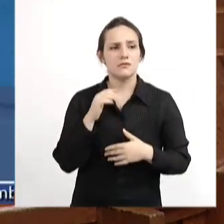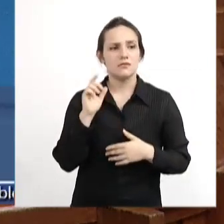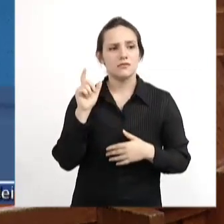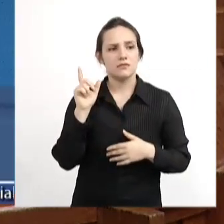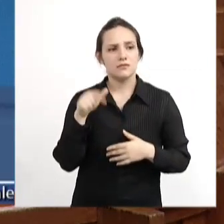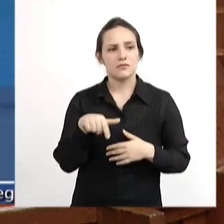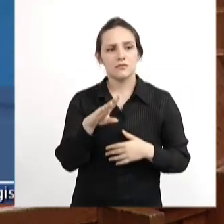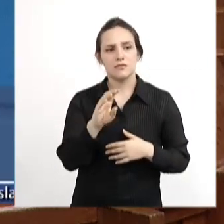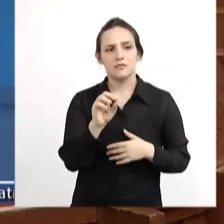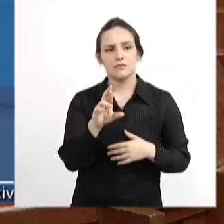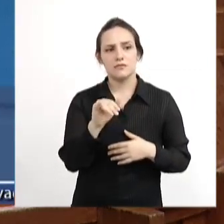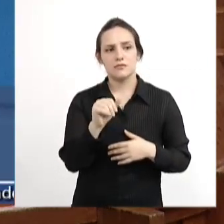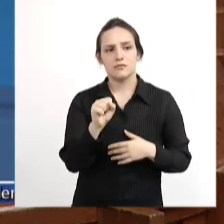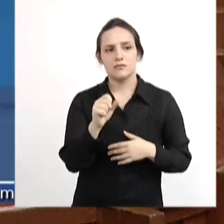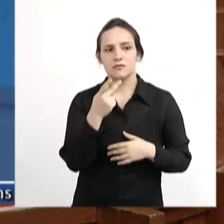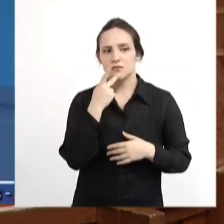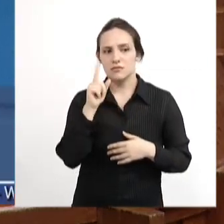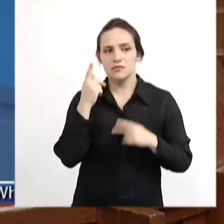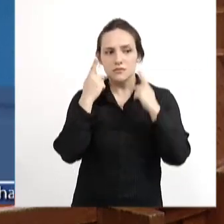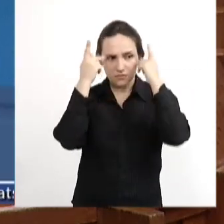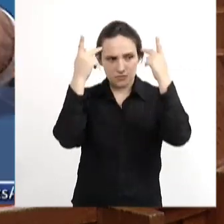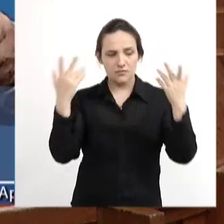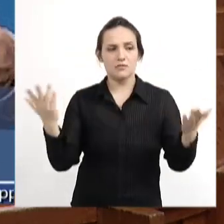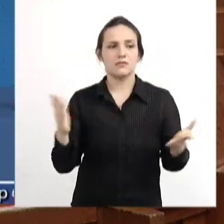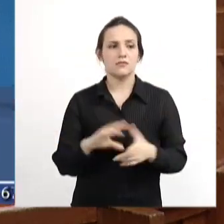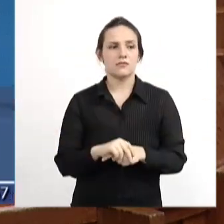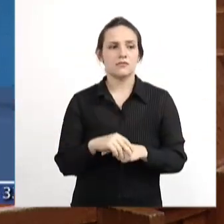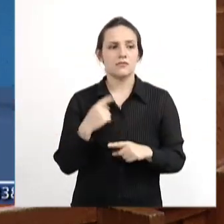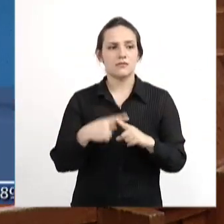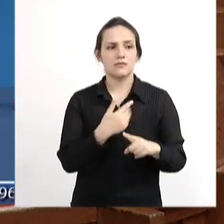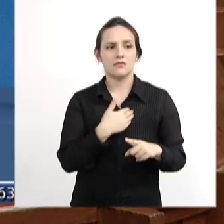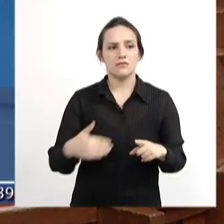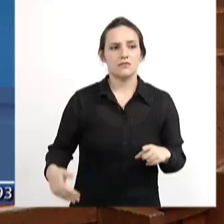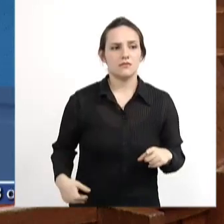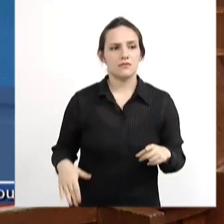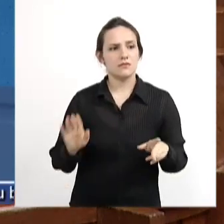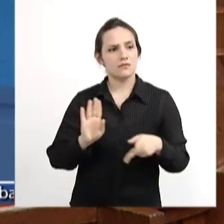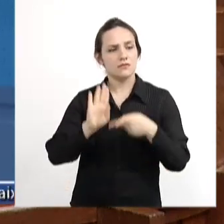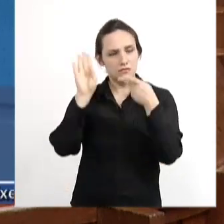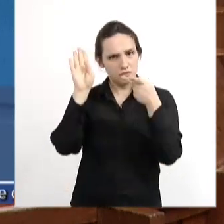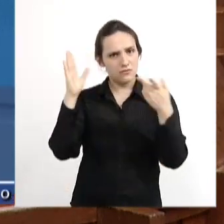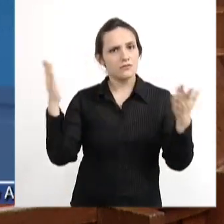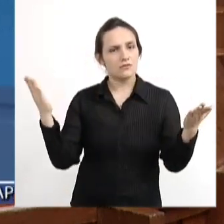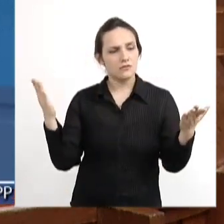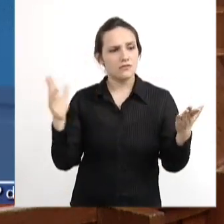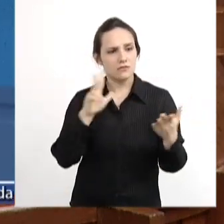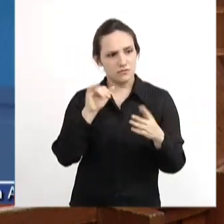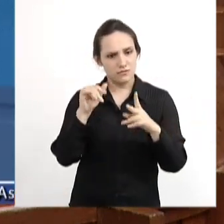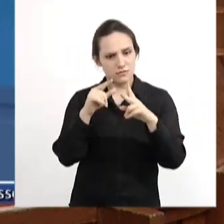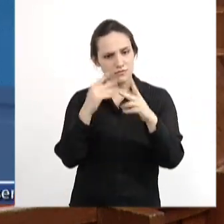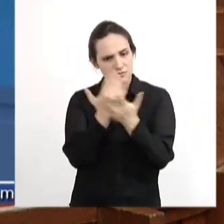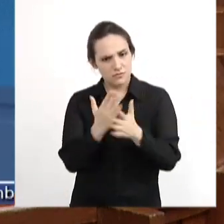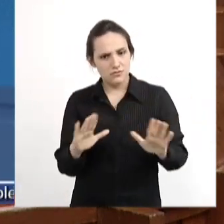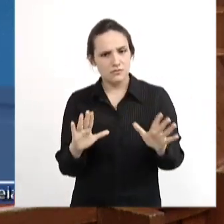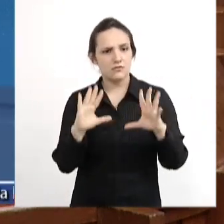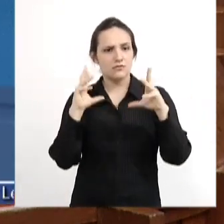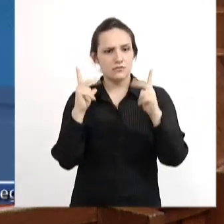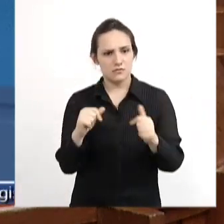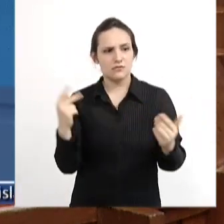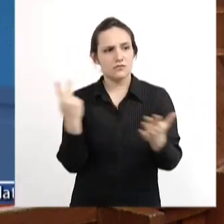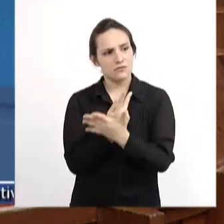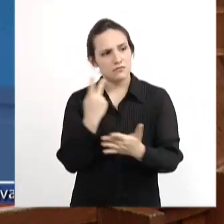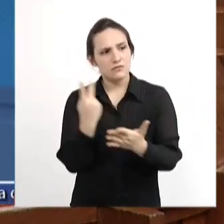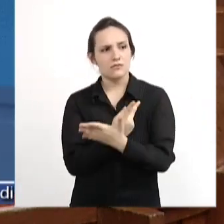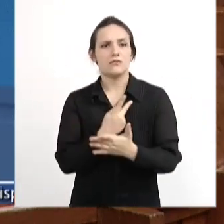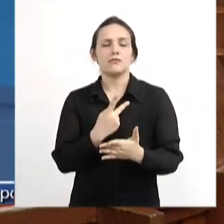é uma vergonha. Porque o governo que aí está prometeu de dar legalidade nisso, acabar com a indústria